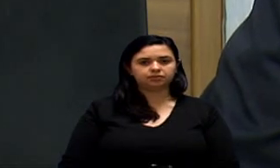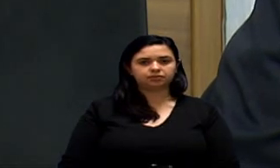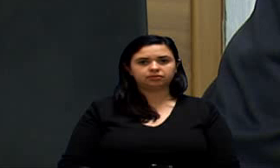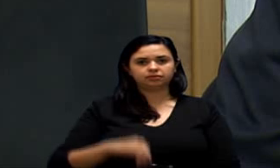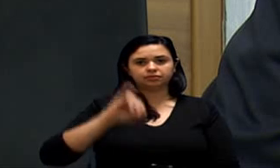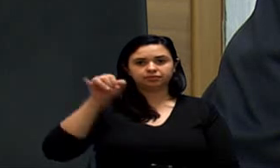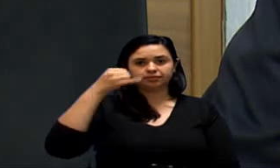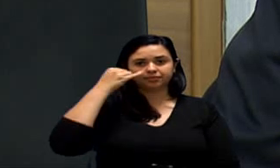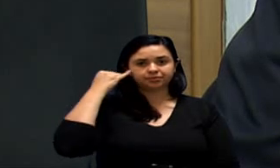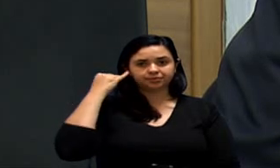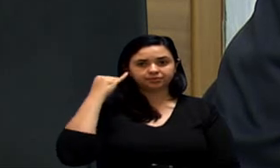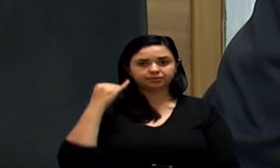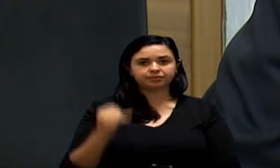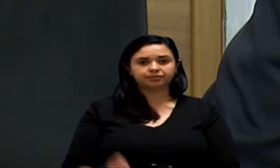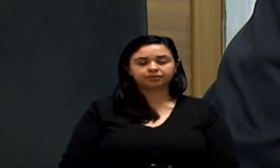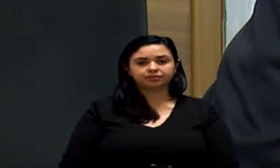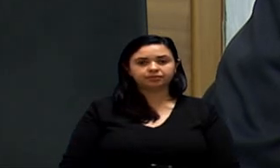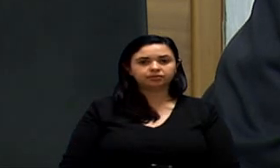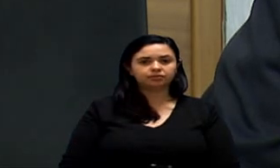João Donizete.